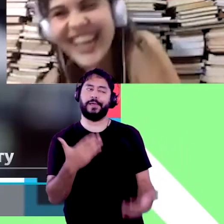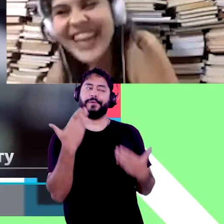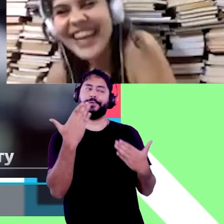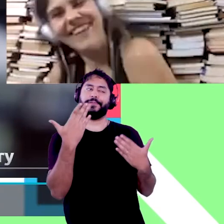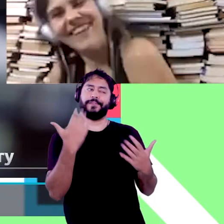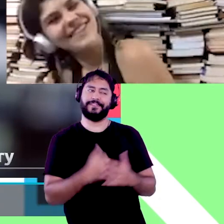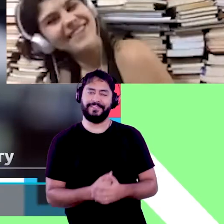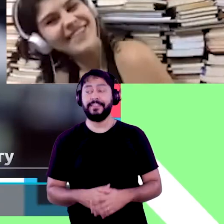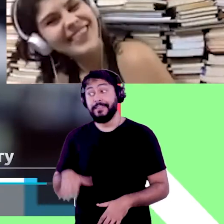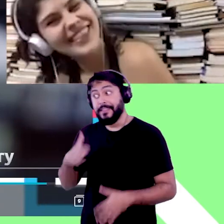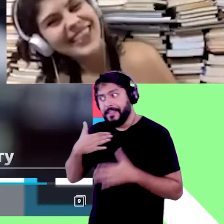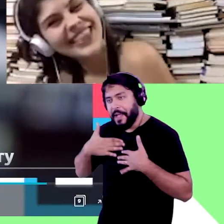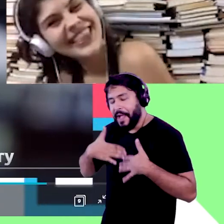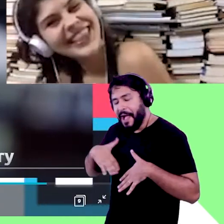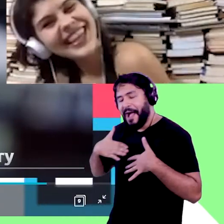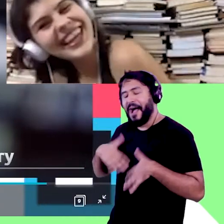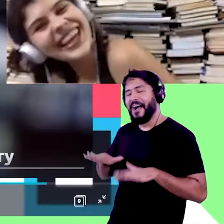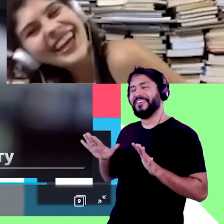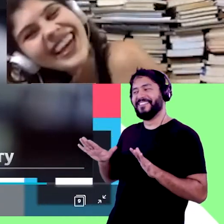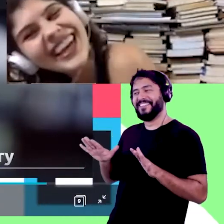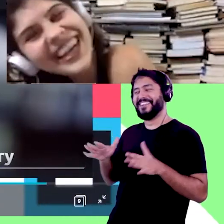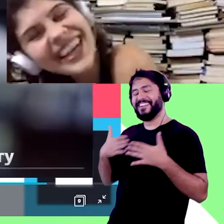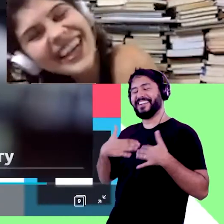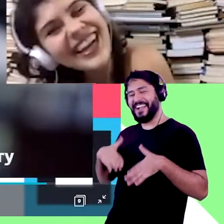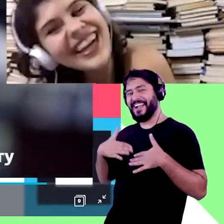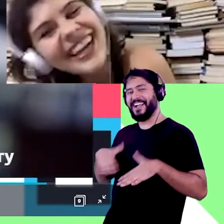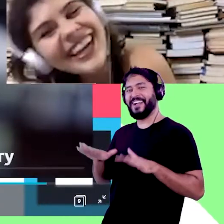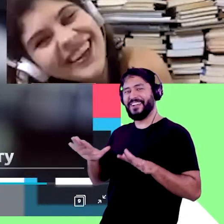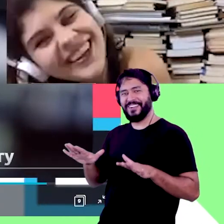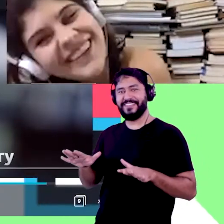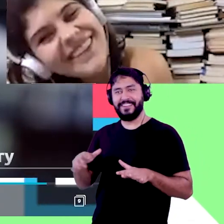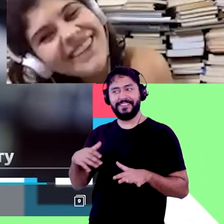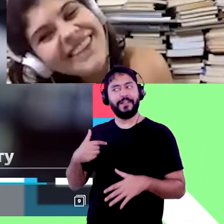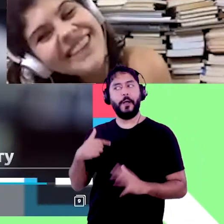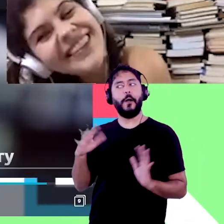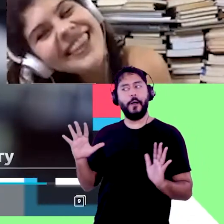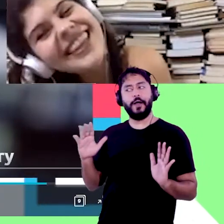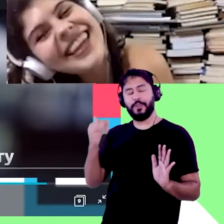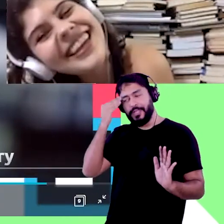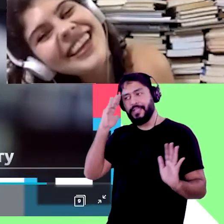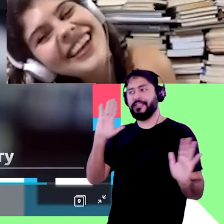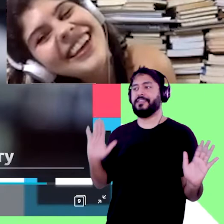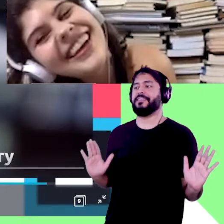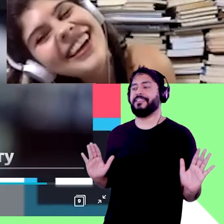Não, muita calma nessa hora. Não entendi, peraí.